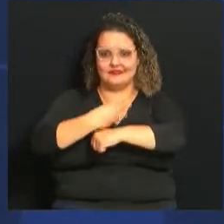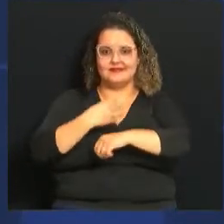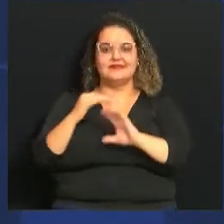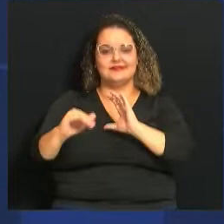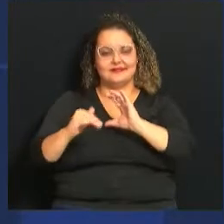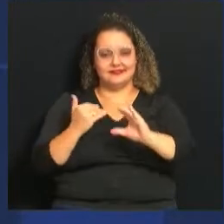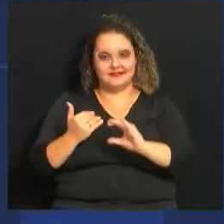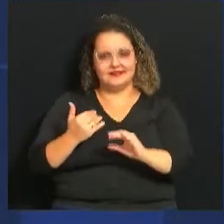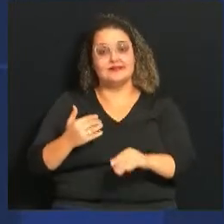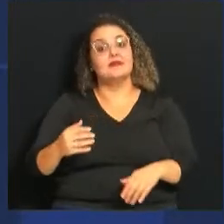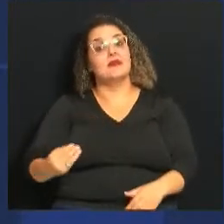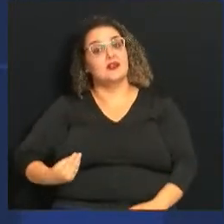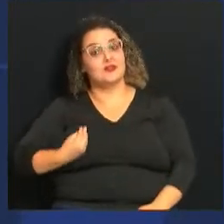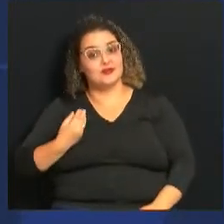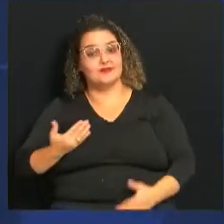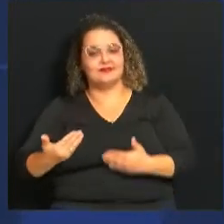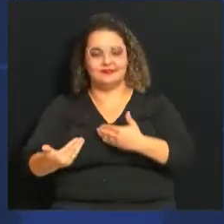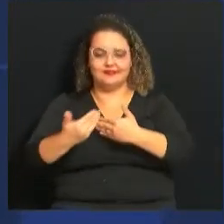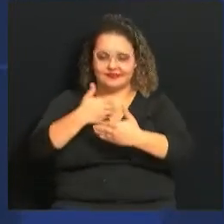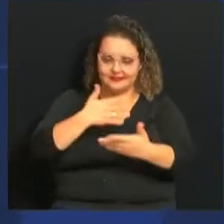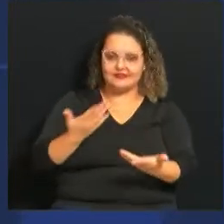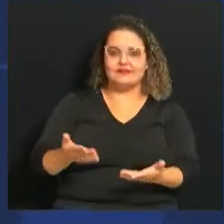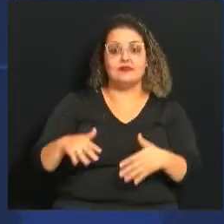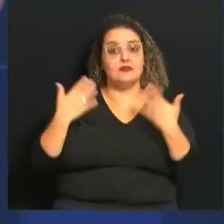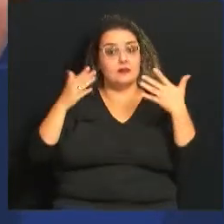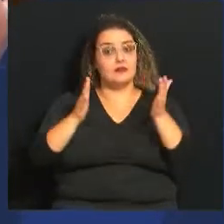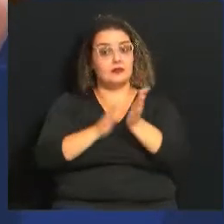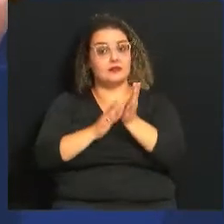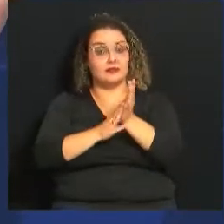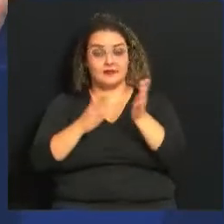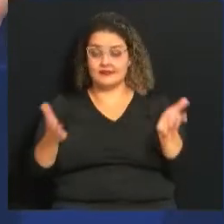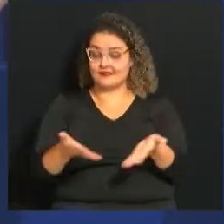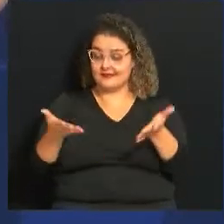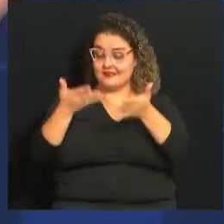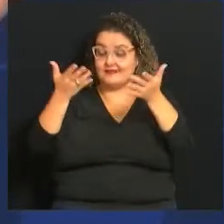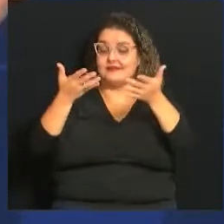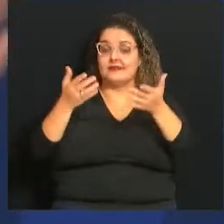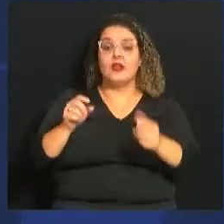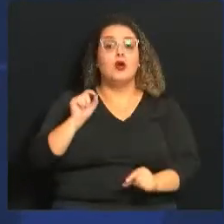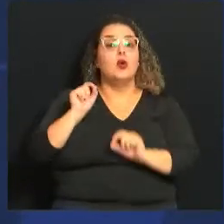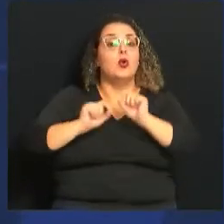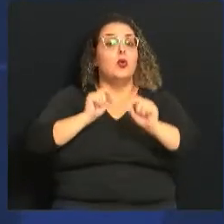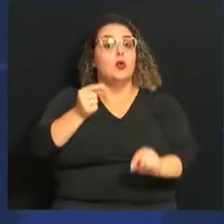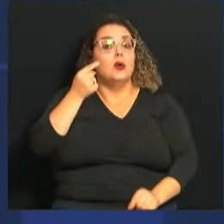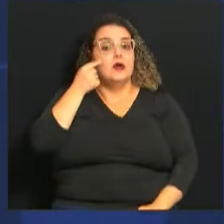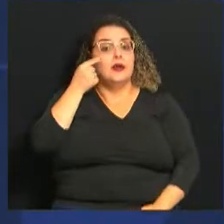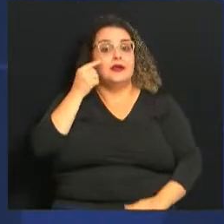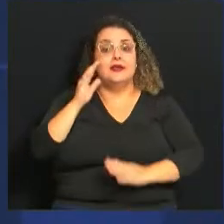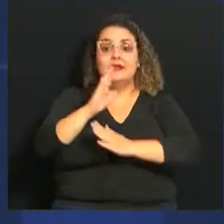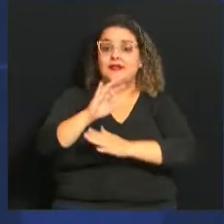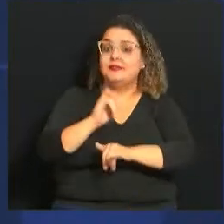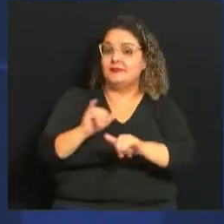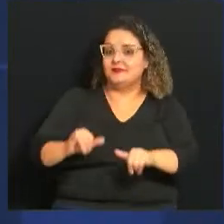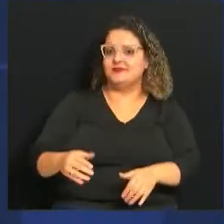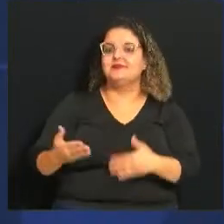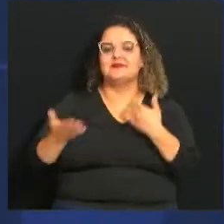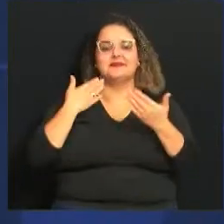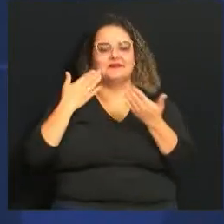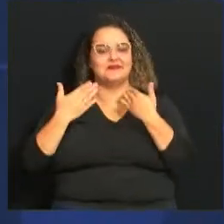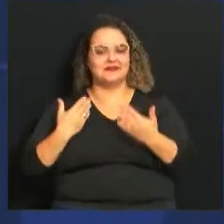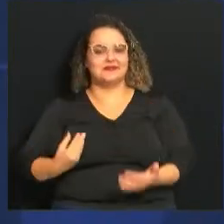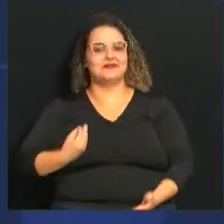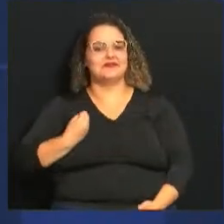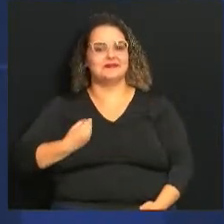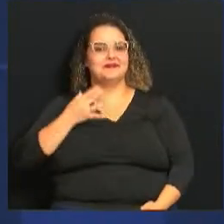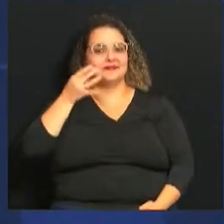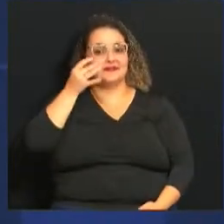sua participação, um elogio, uma crítica construtiva, o que você quer assistir aqui no nosso telejornal, que a gente conversa ao